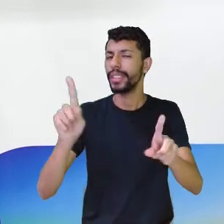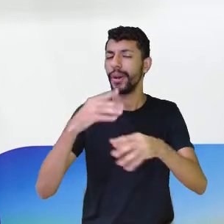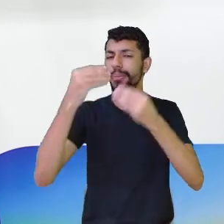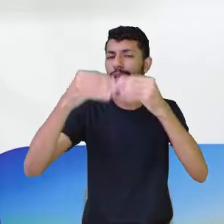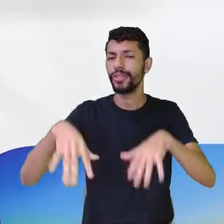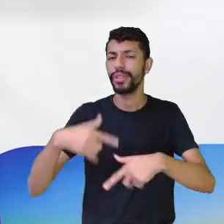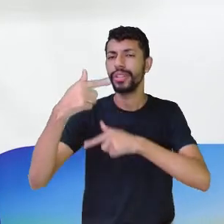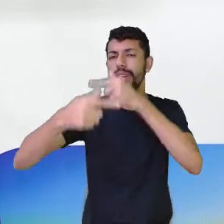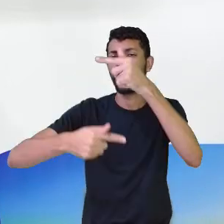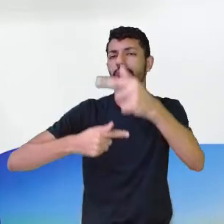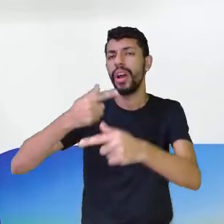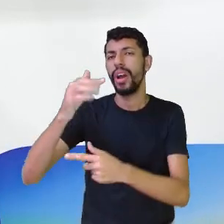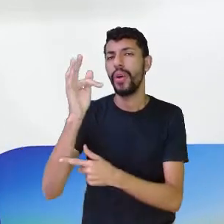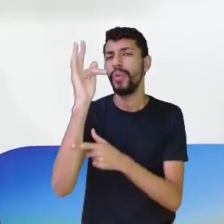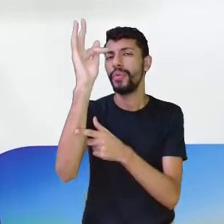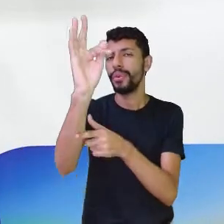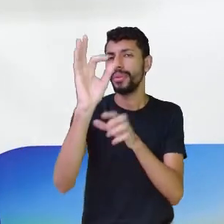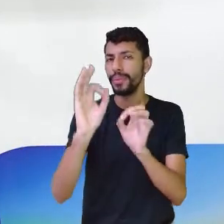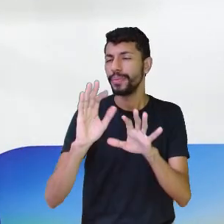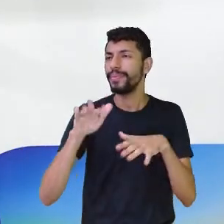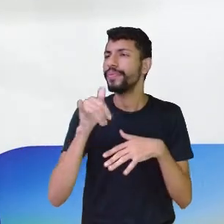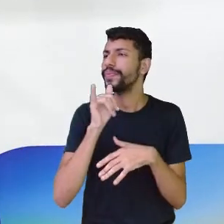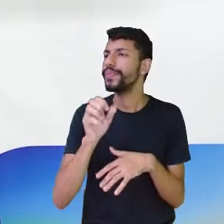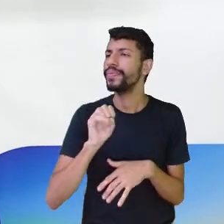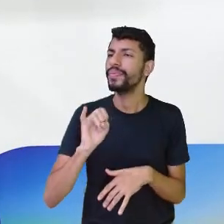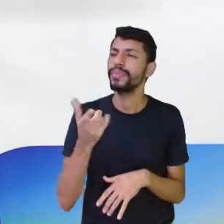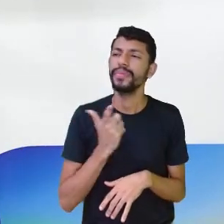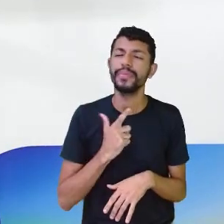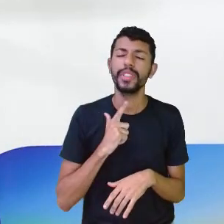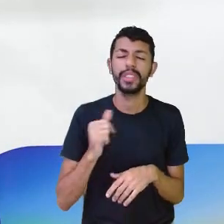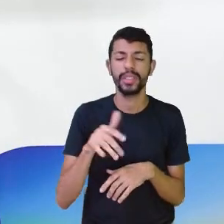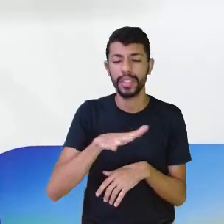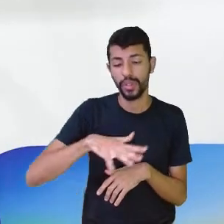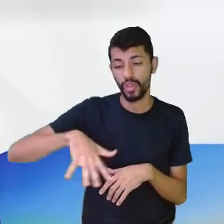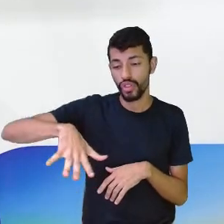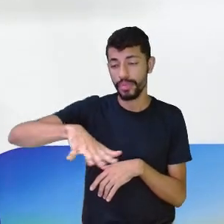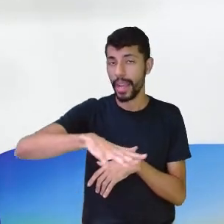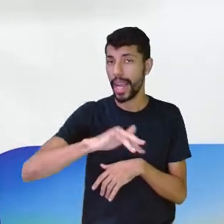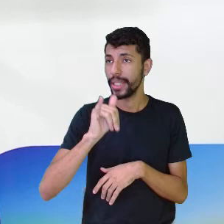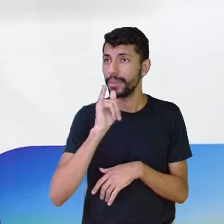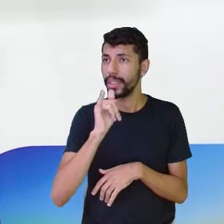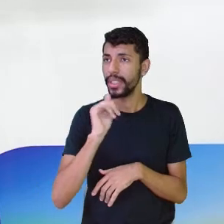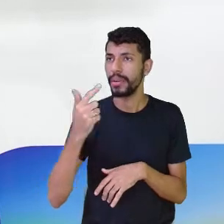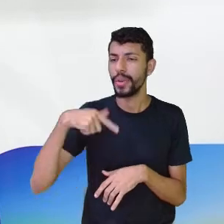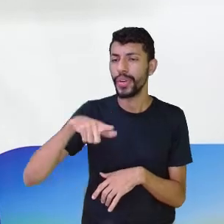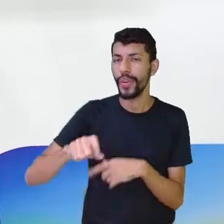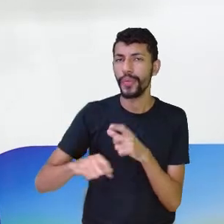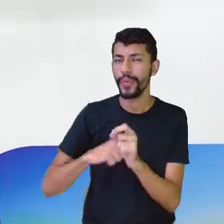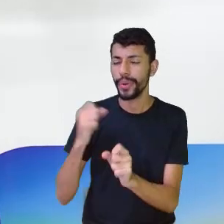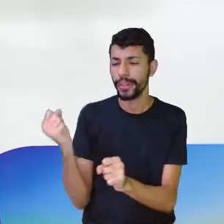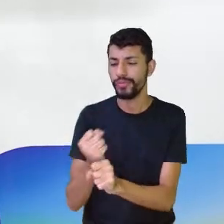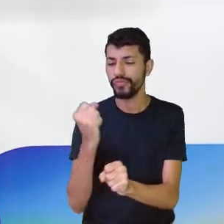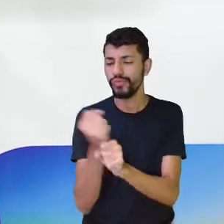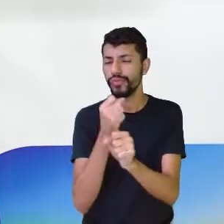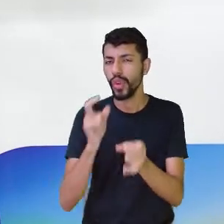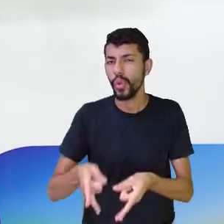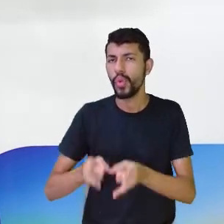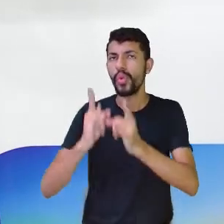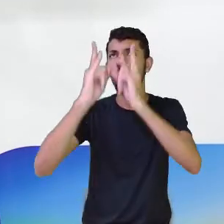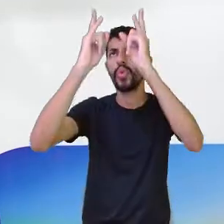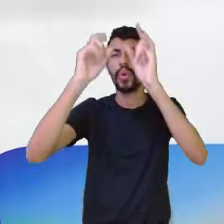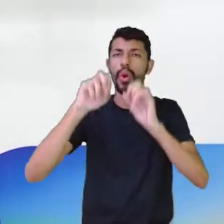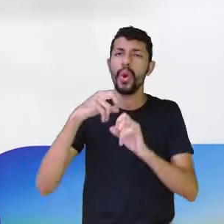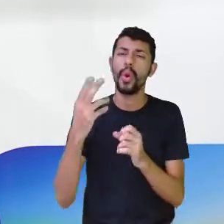futuras. Se eu tenho, por exemplo, um determinado espaço, um terreno baldio, e eu vou construir lá um prédio, vou